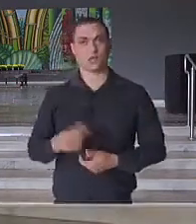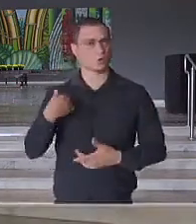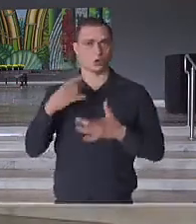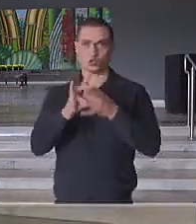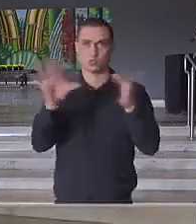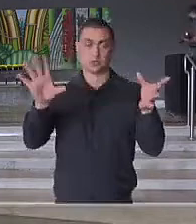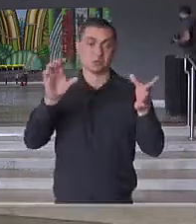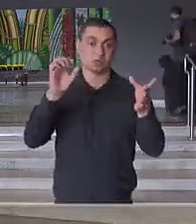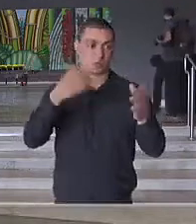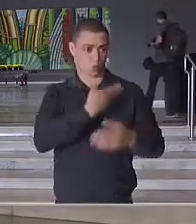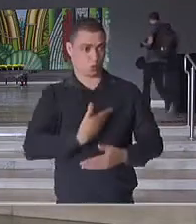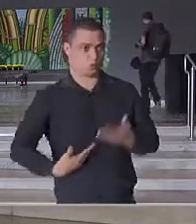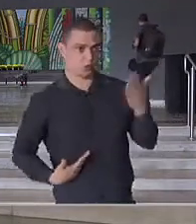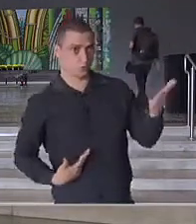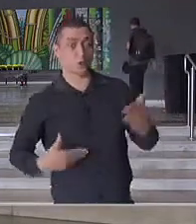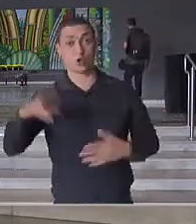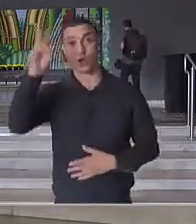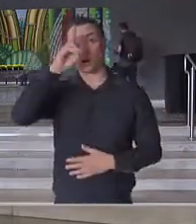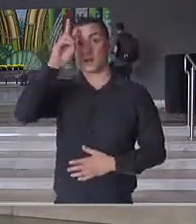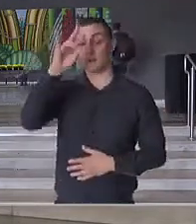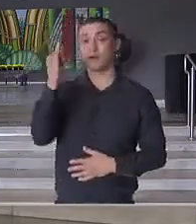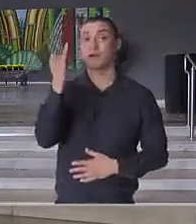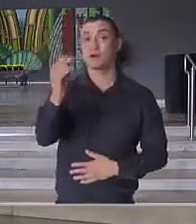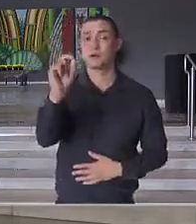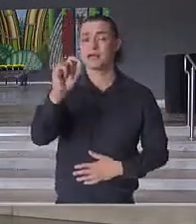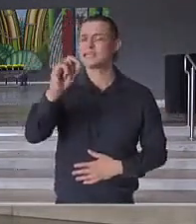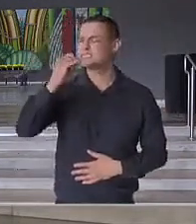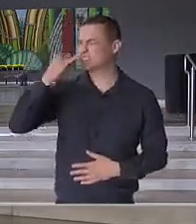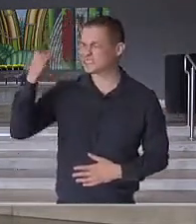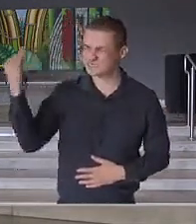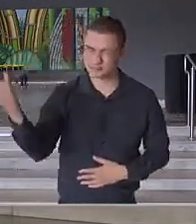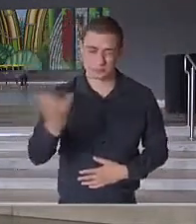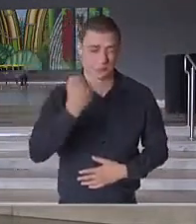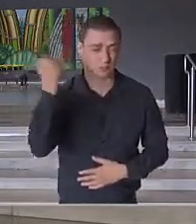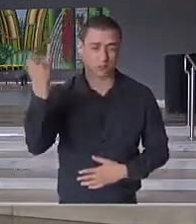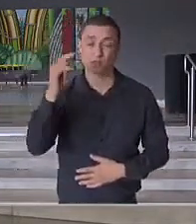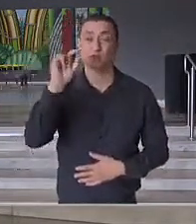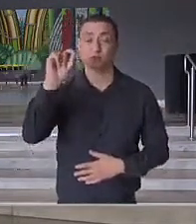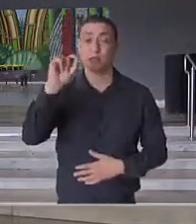à disposição, governador, e lembrando, é fundamental